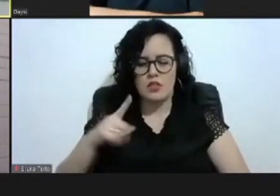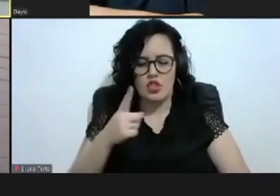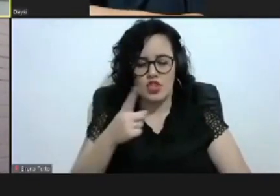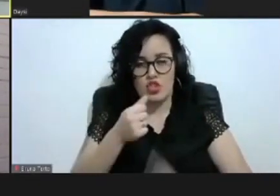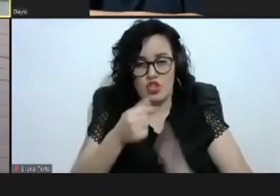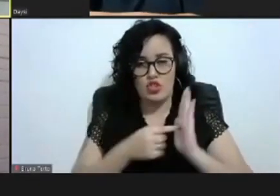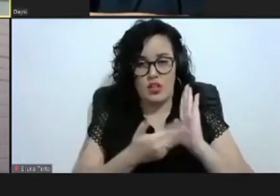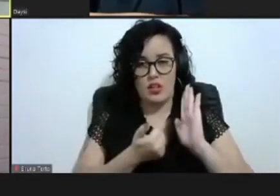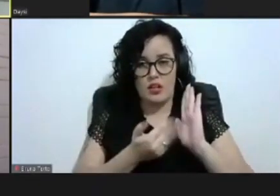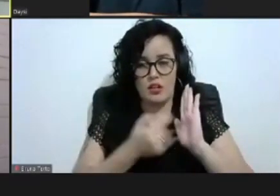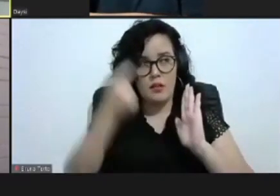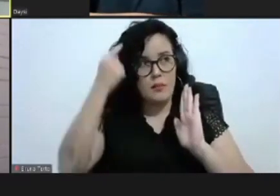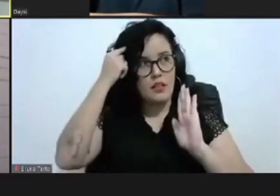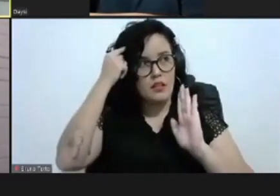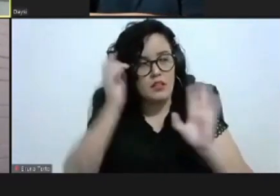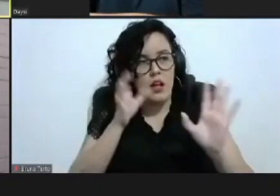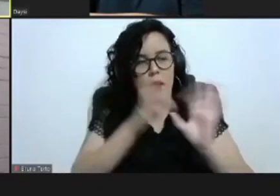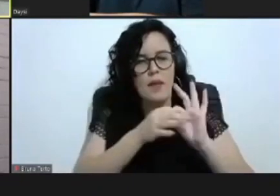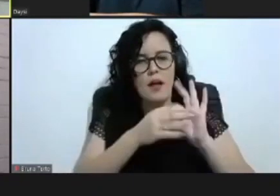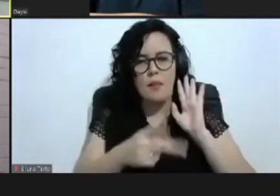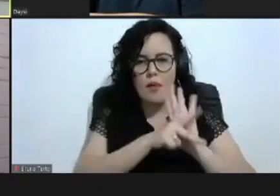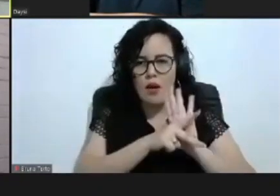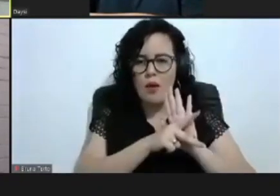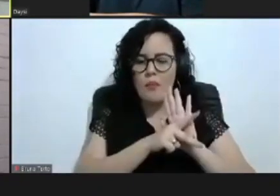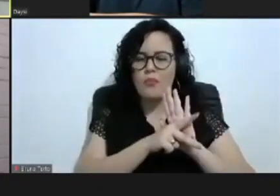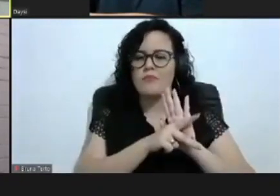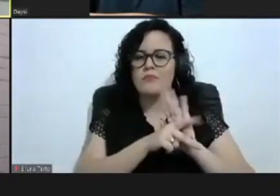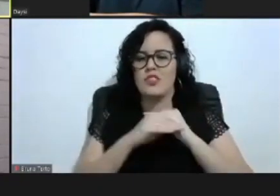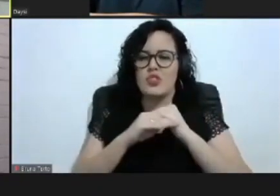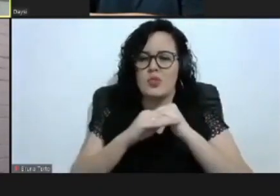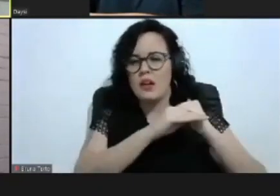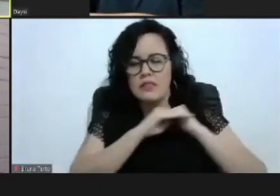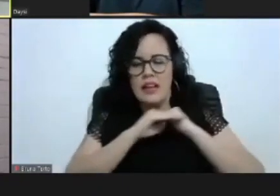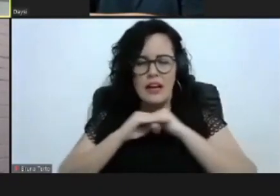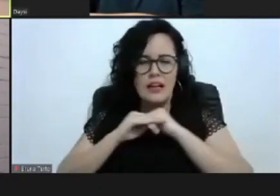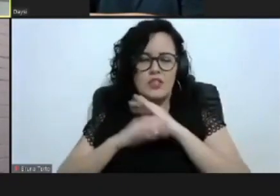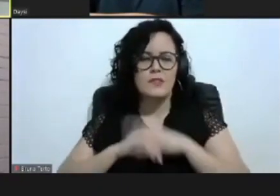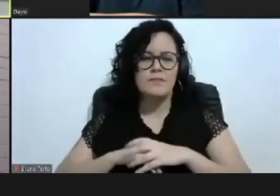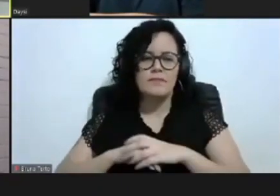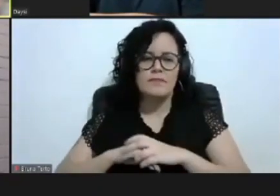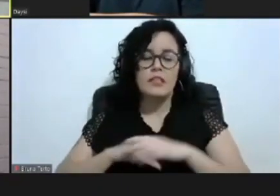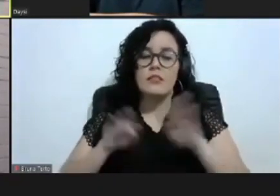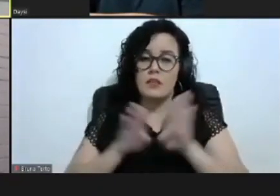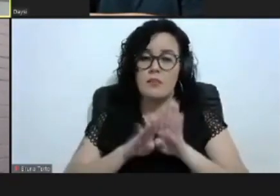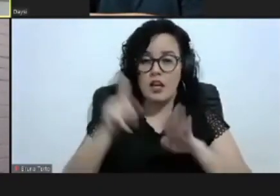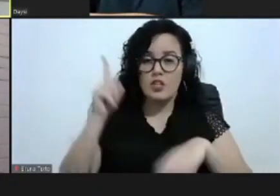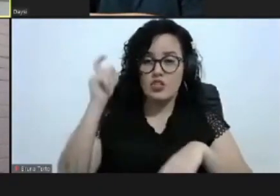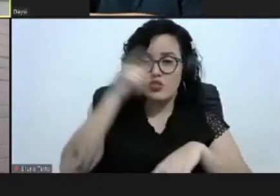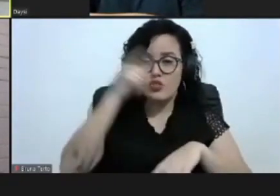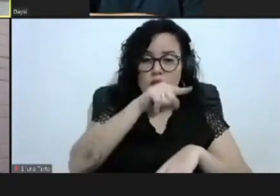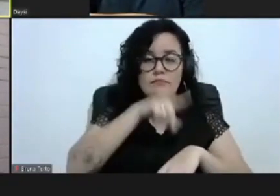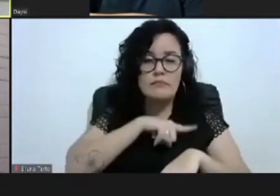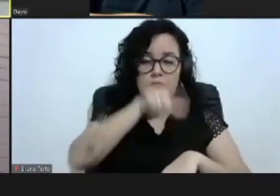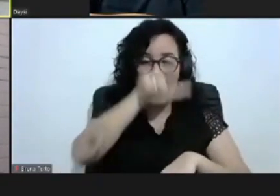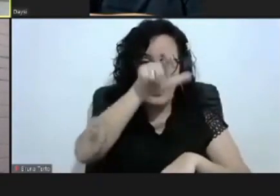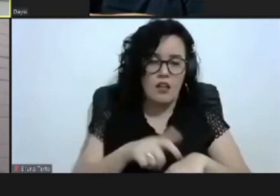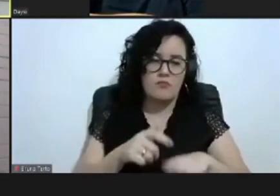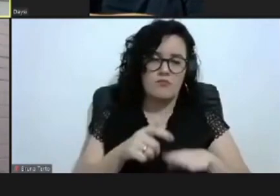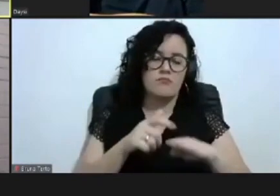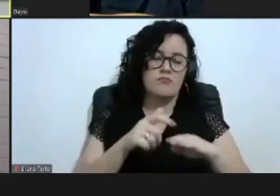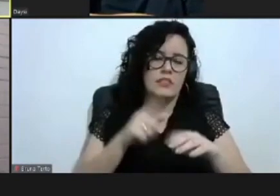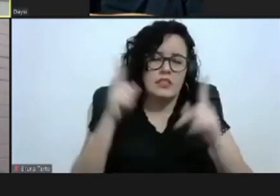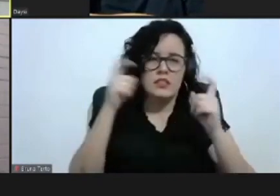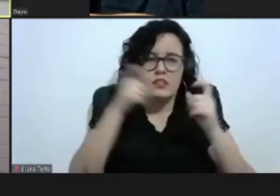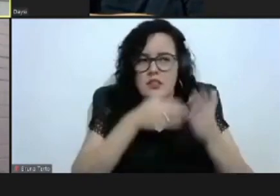para o pensamento, voltado para a democracia, e as dificuldades que você enfrenta para as publicações das